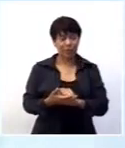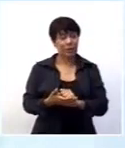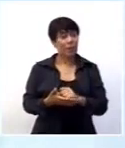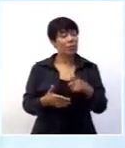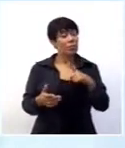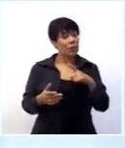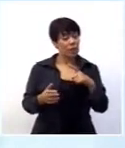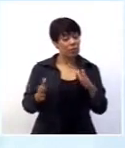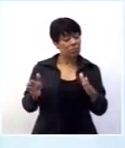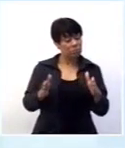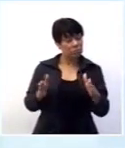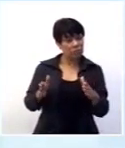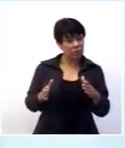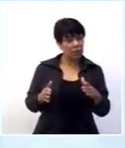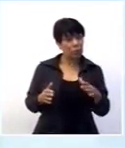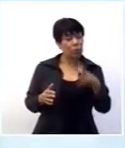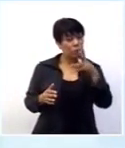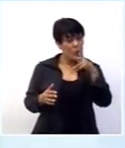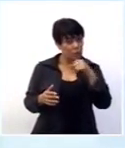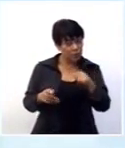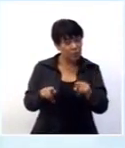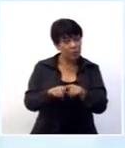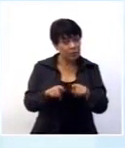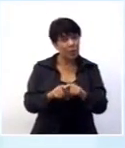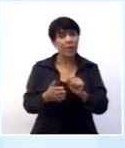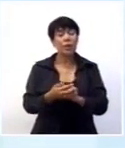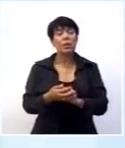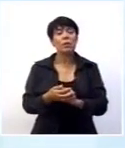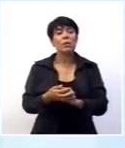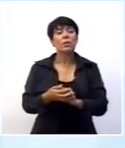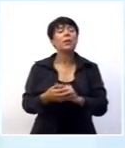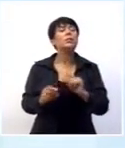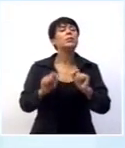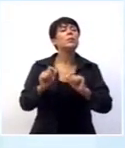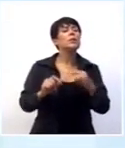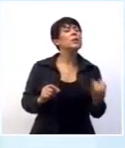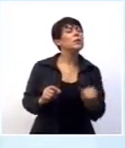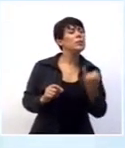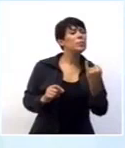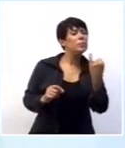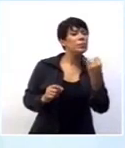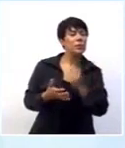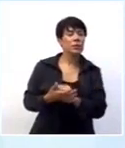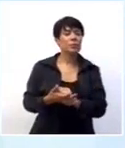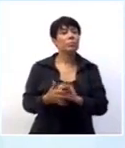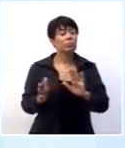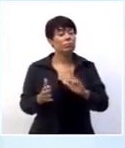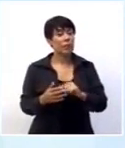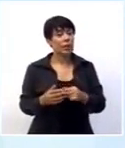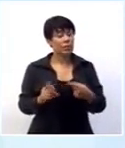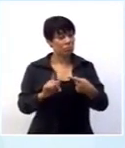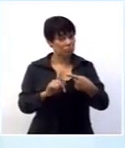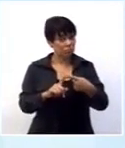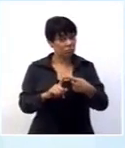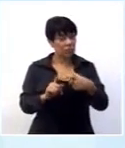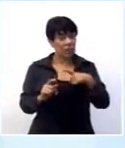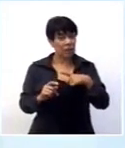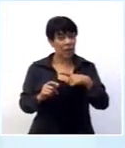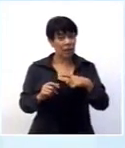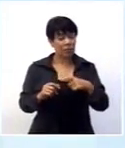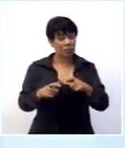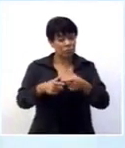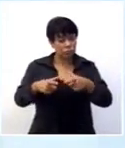relativamente extensa. O que a gente pode levar de ponto importante, tá? A gente vai ter no primeiro momento uma